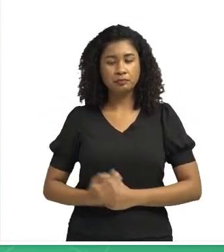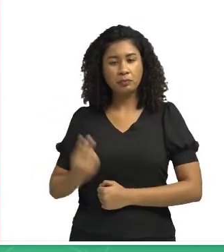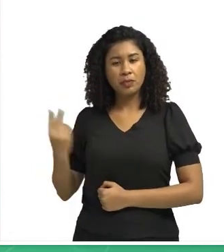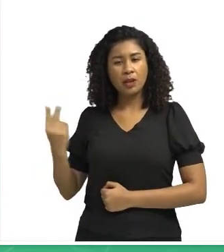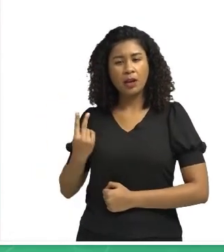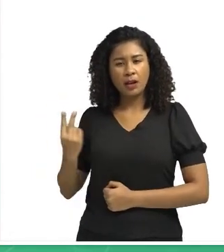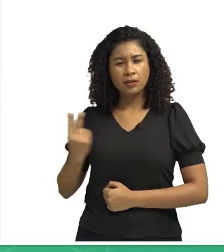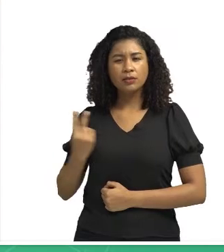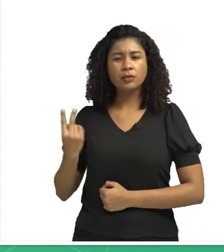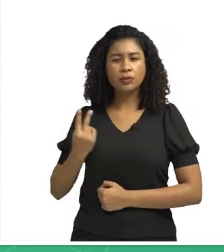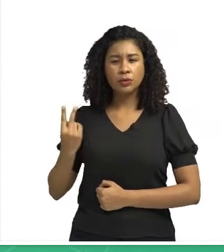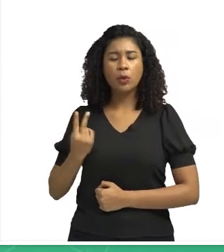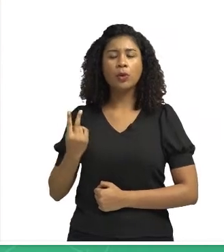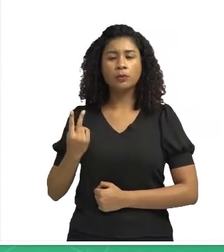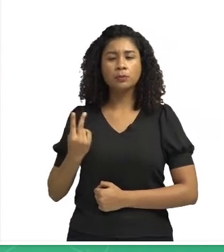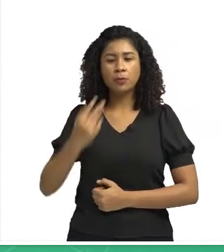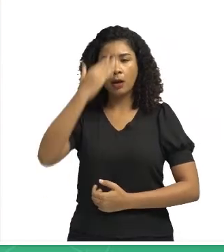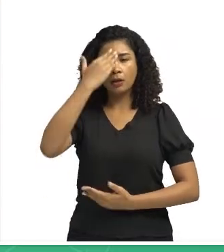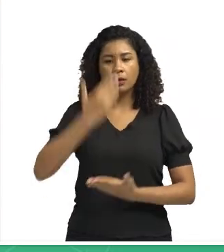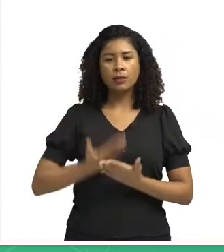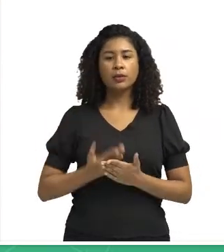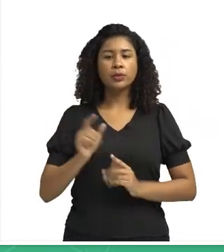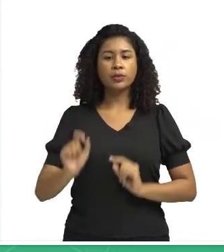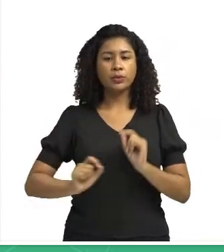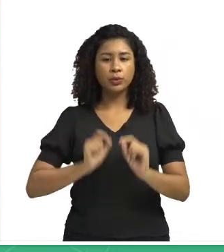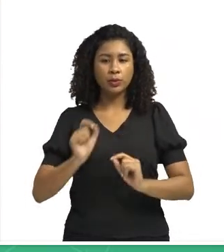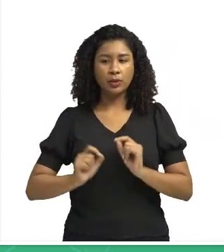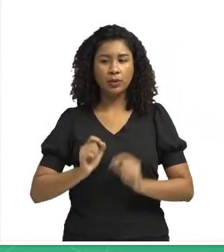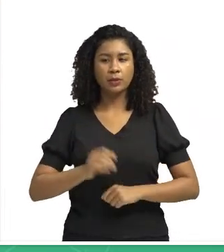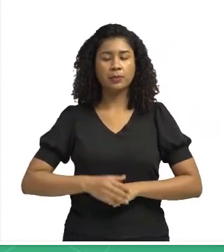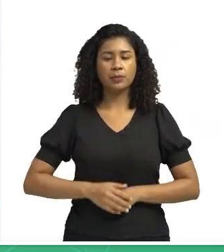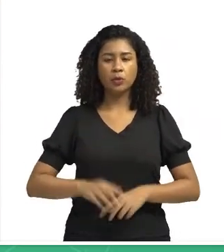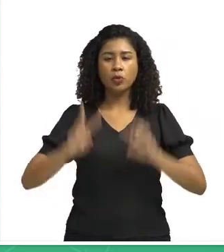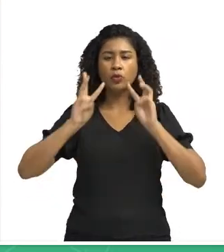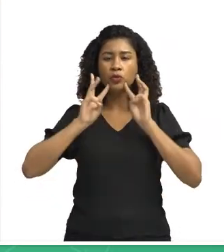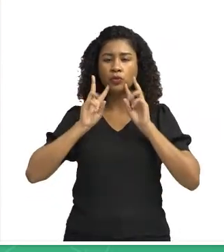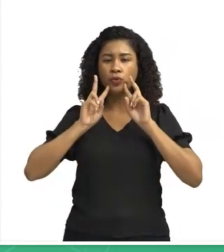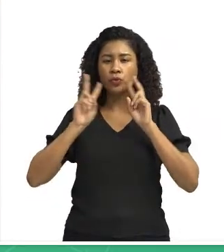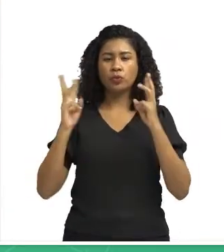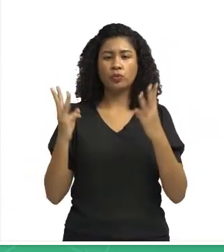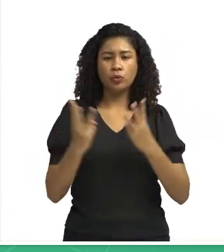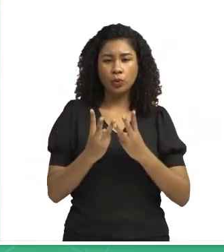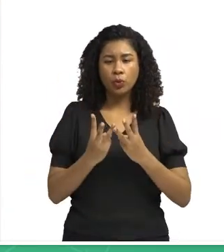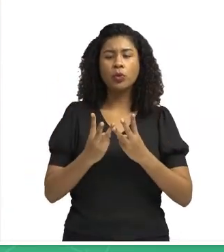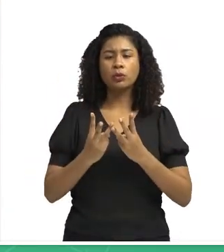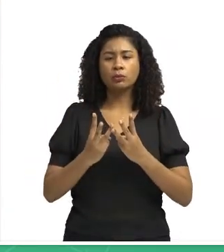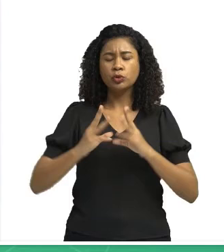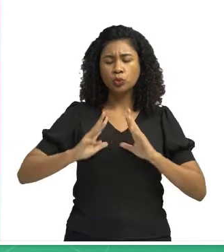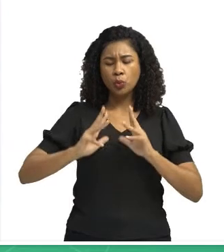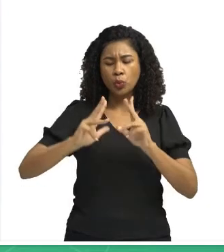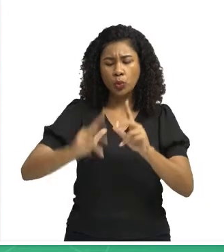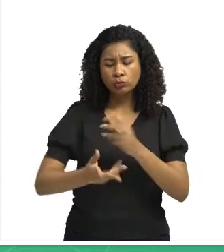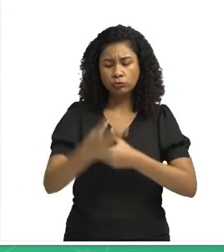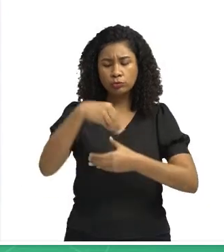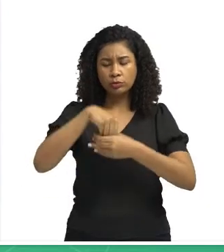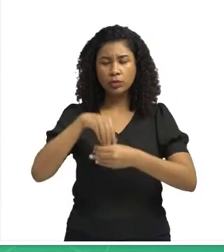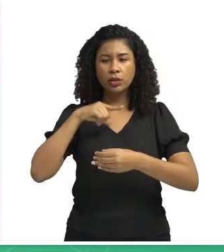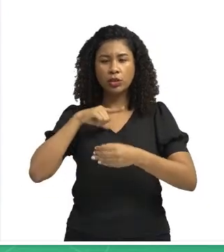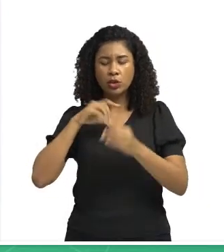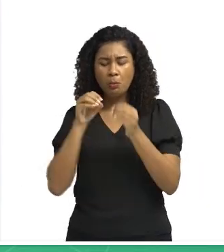afirmavam, que toda a matéria era composta por pequenas partículas